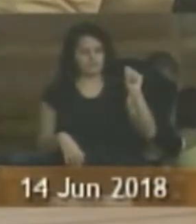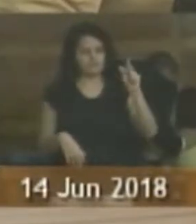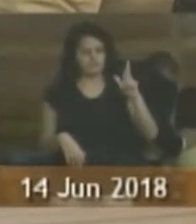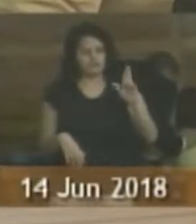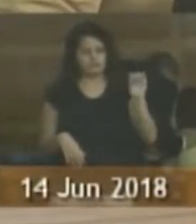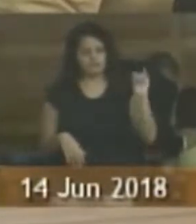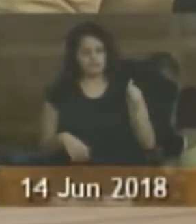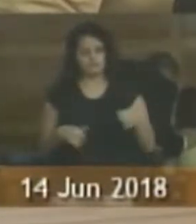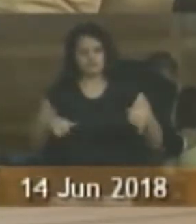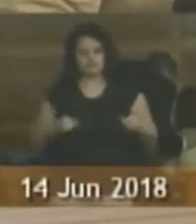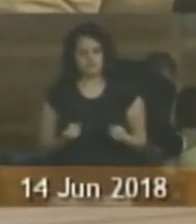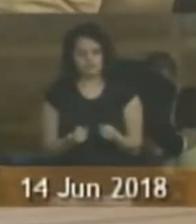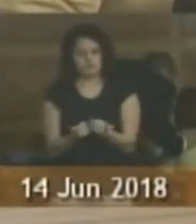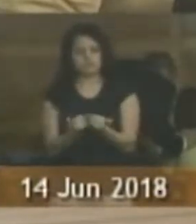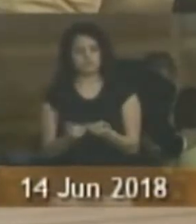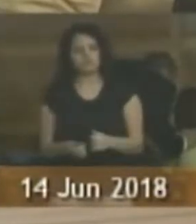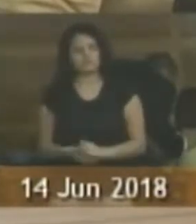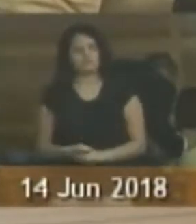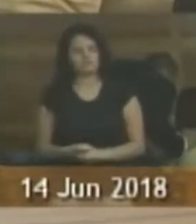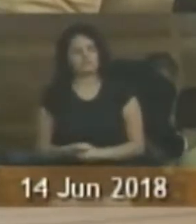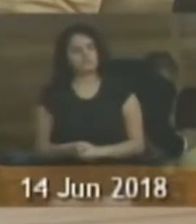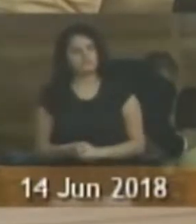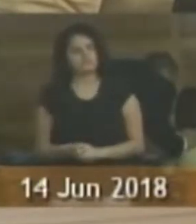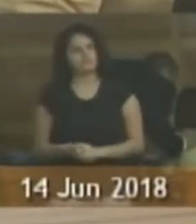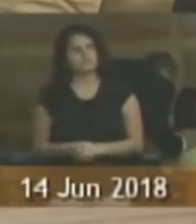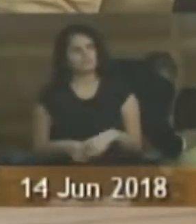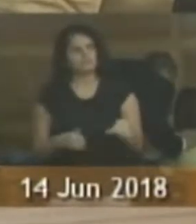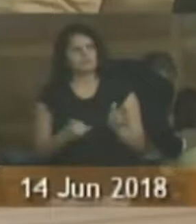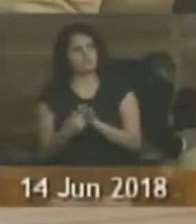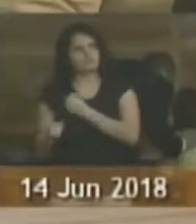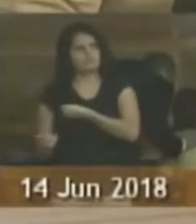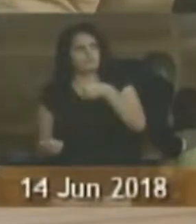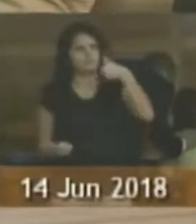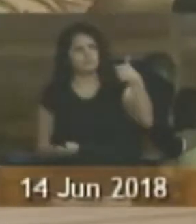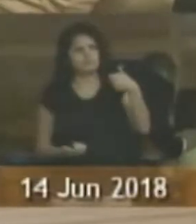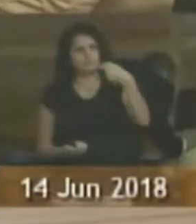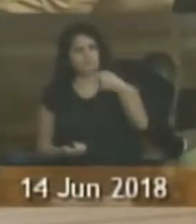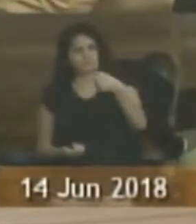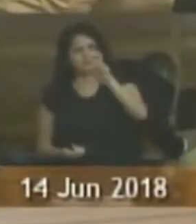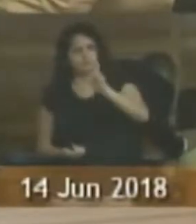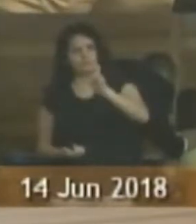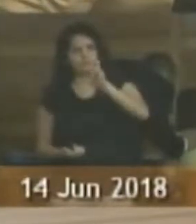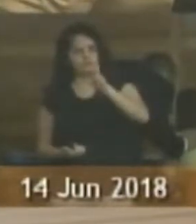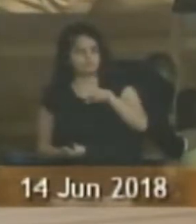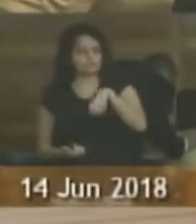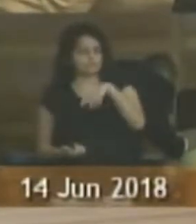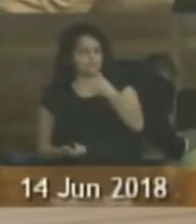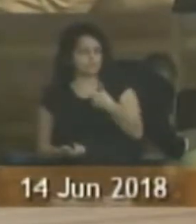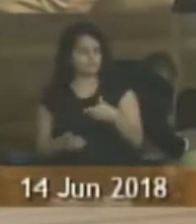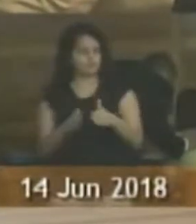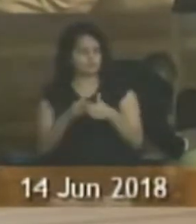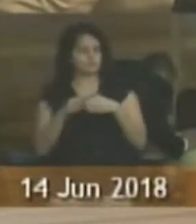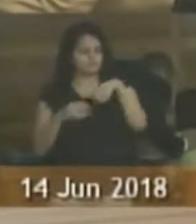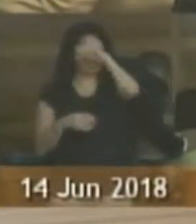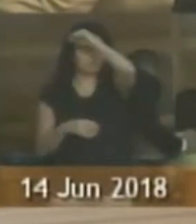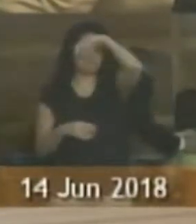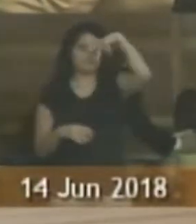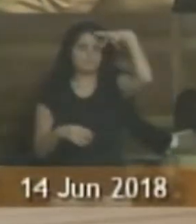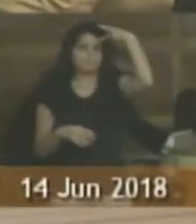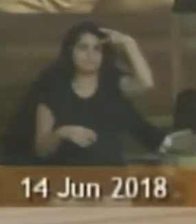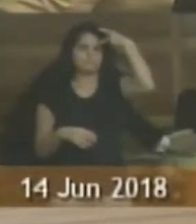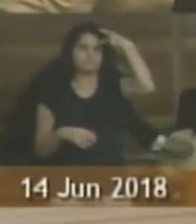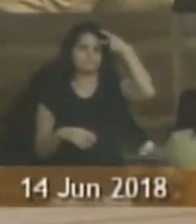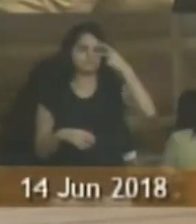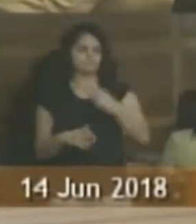Brasfels, bairro Jacuacanga. Indicação número 1772 de 2018, Elinho do Sindicato, indicando ao prefeito municipal